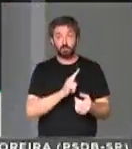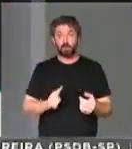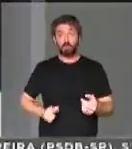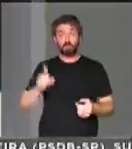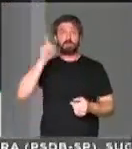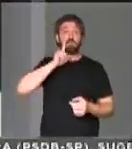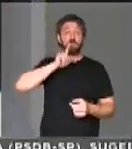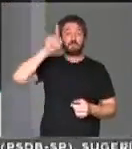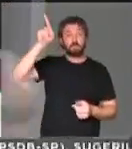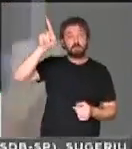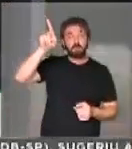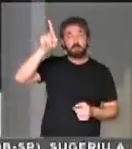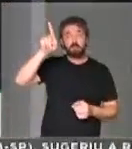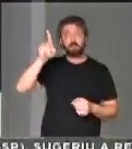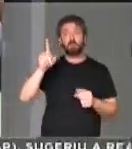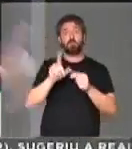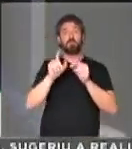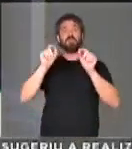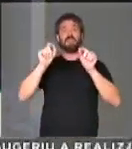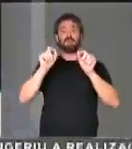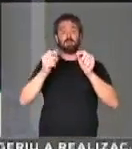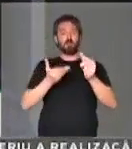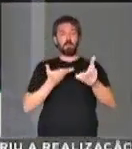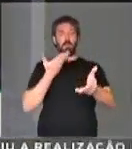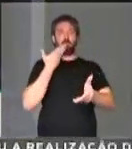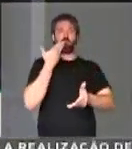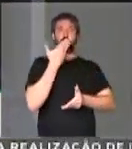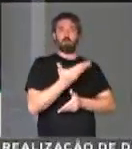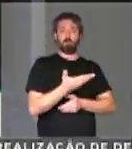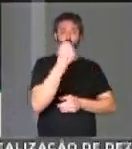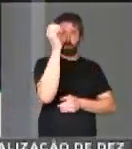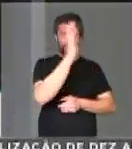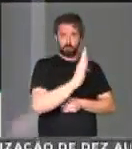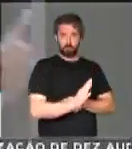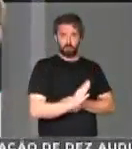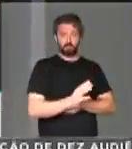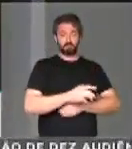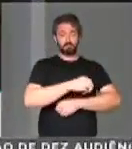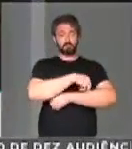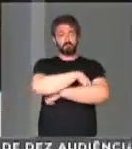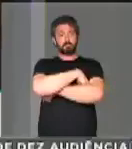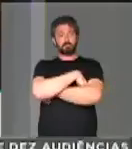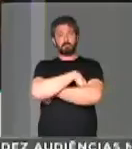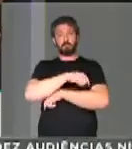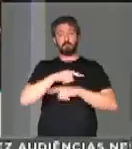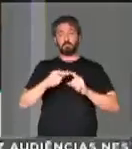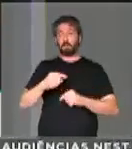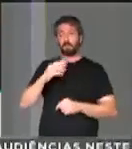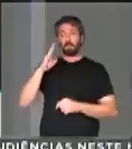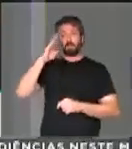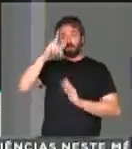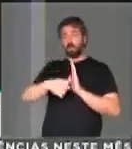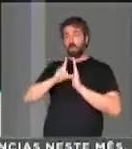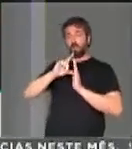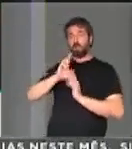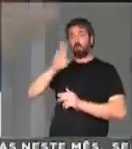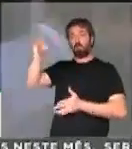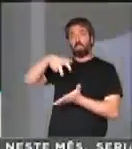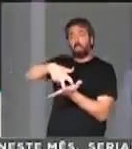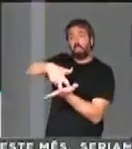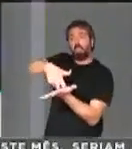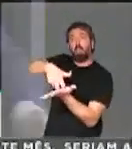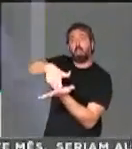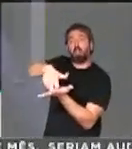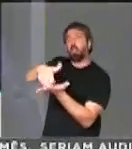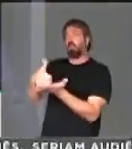governo norte-americano não fez qualquer gesto para o Brasil, depois do presidente da República ir de